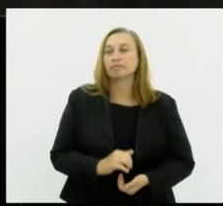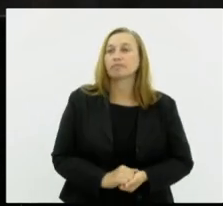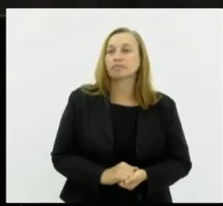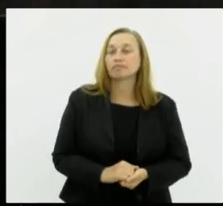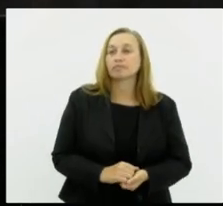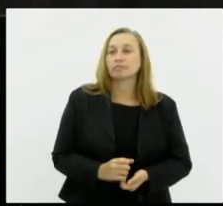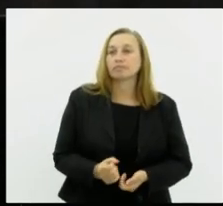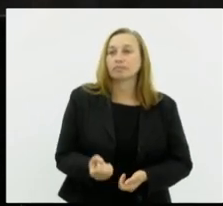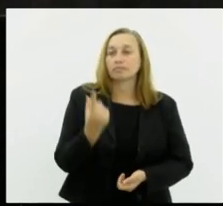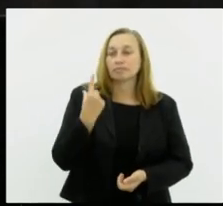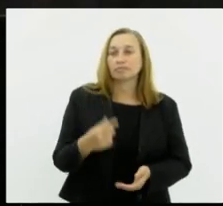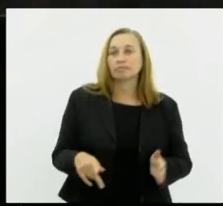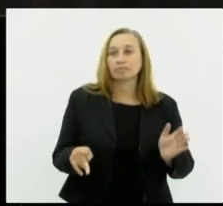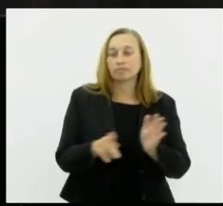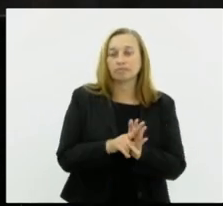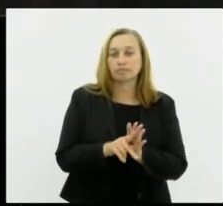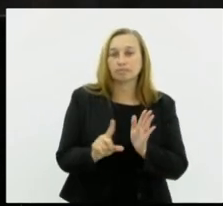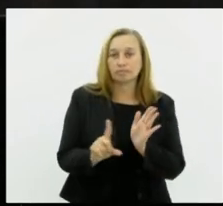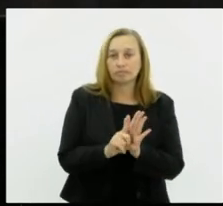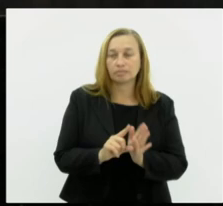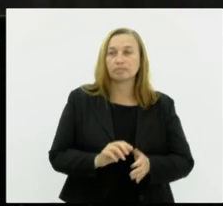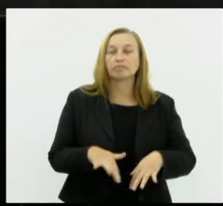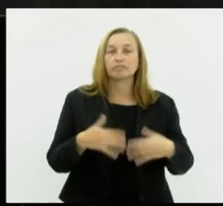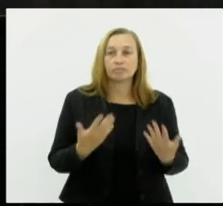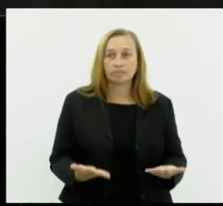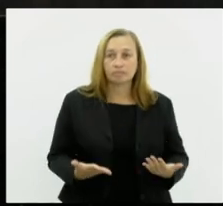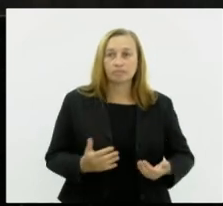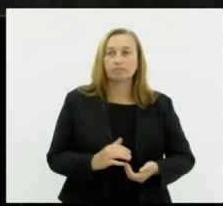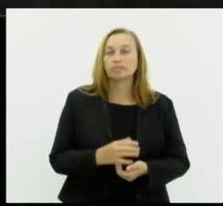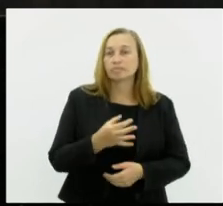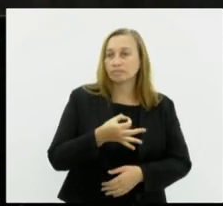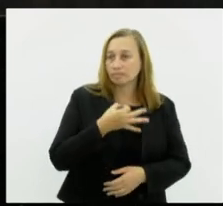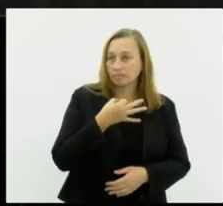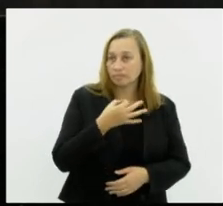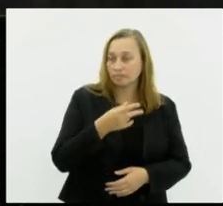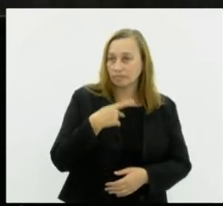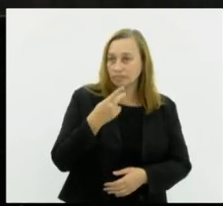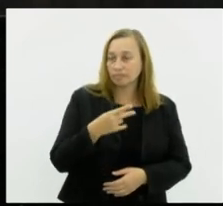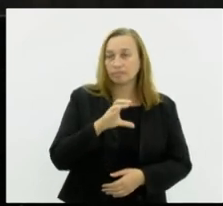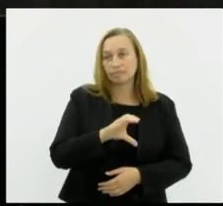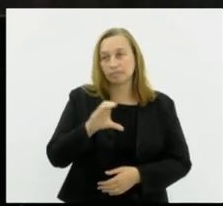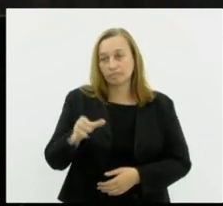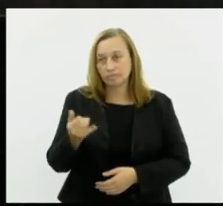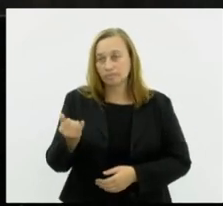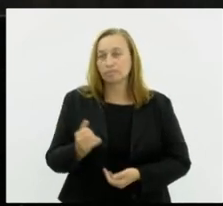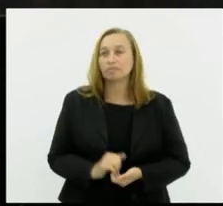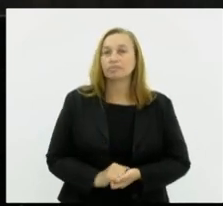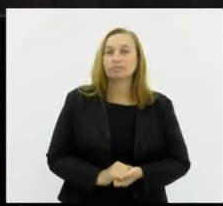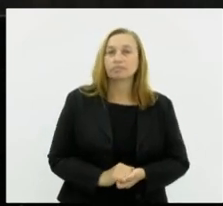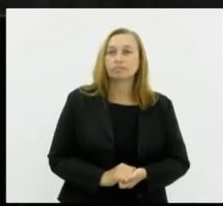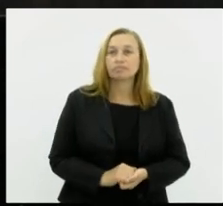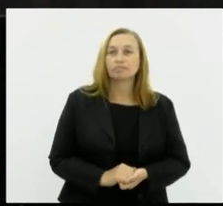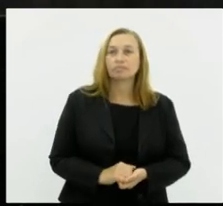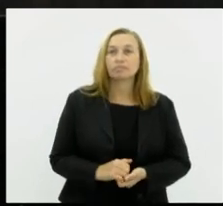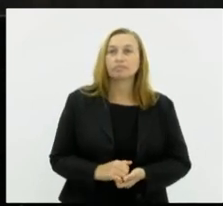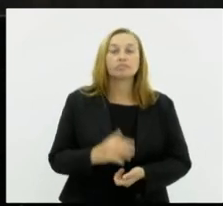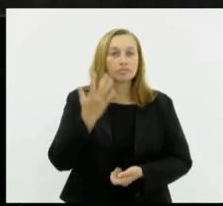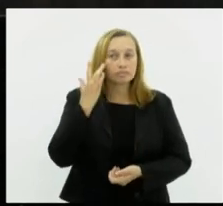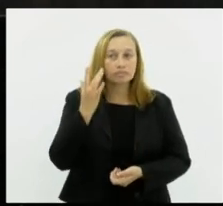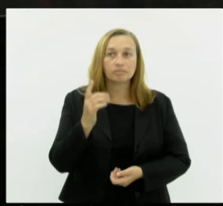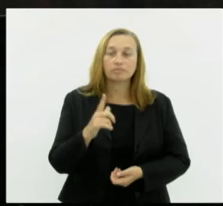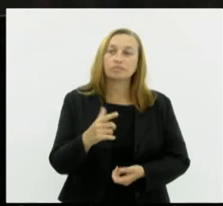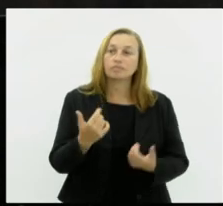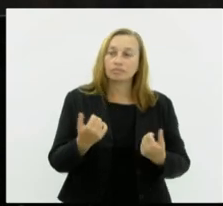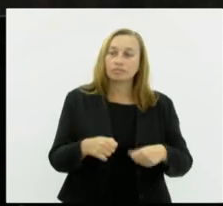estranha ao projeto de lei. Então, como eu me posicionei lá na CCJ, eu achei que tinha me posicionar